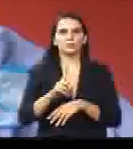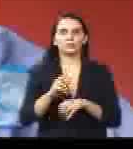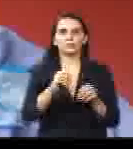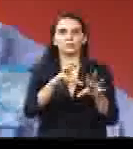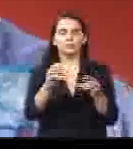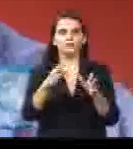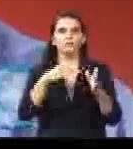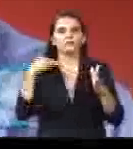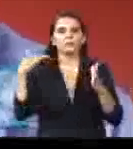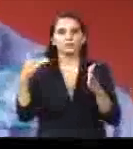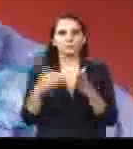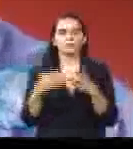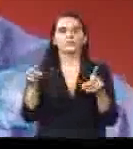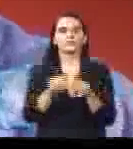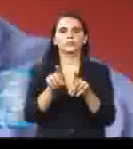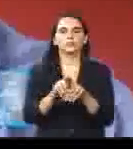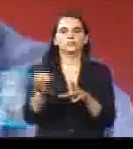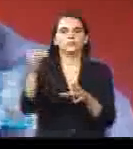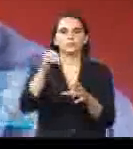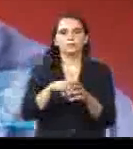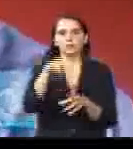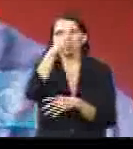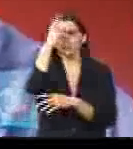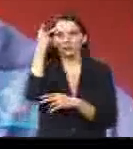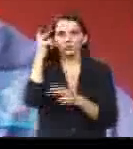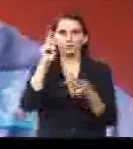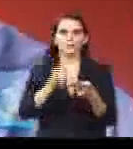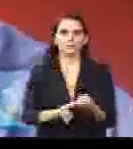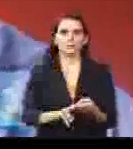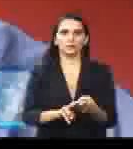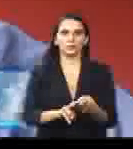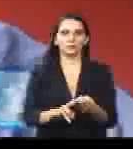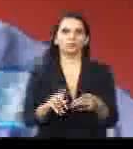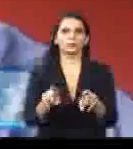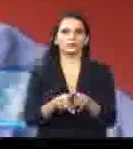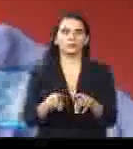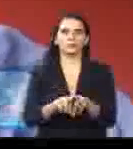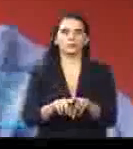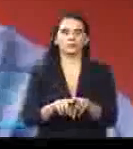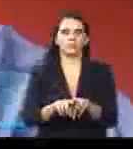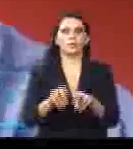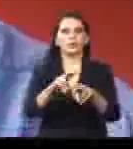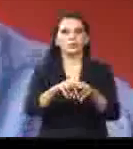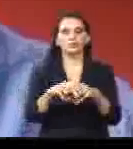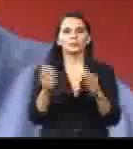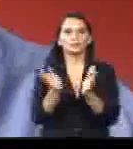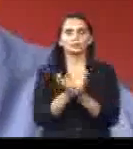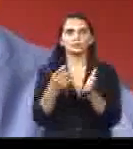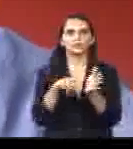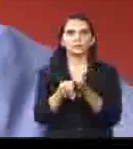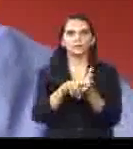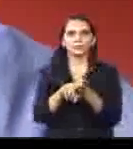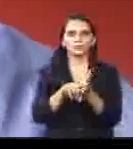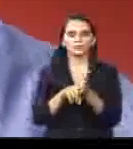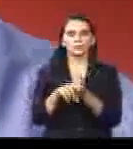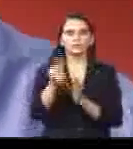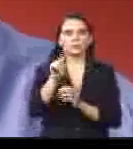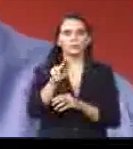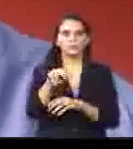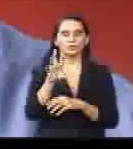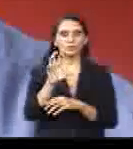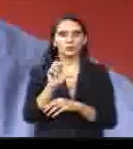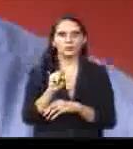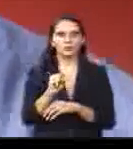todos. E todos aqui inclui essas pessoas que estão hoje dentro do sistema prisional. Por isso, o grupo de pesquisa